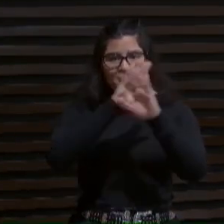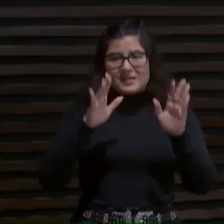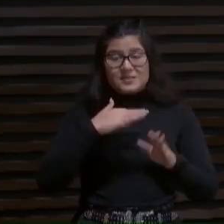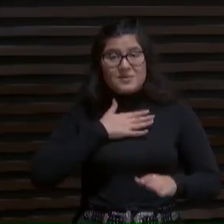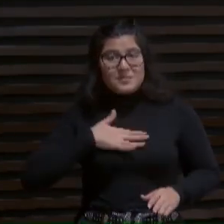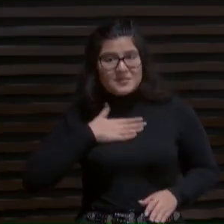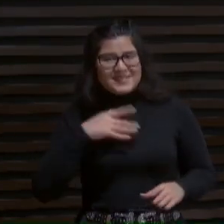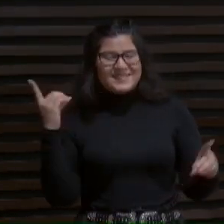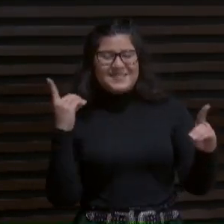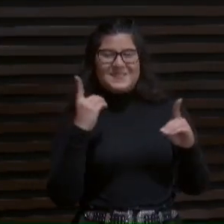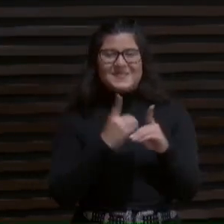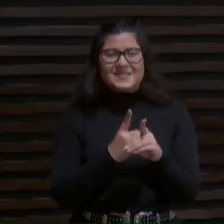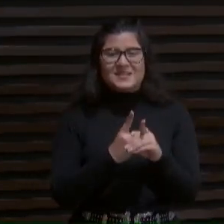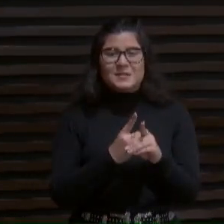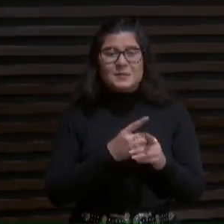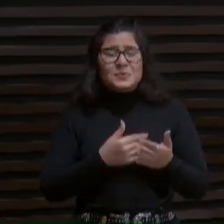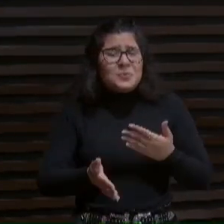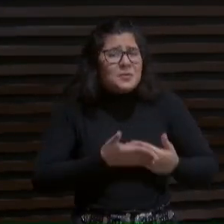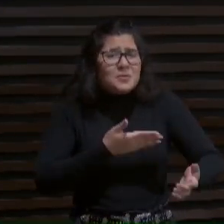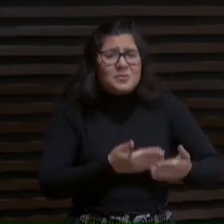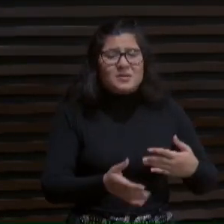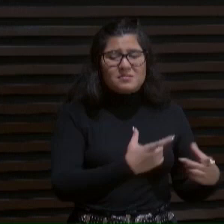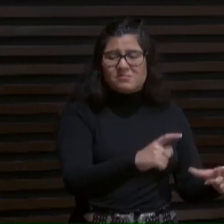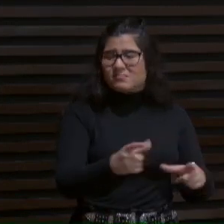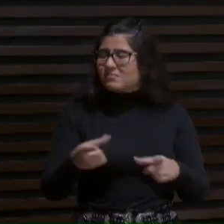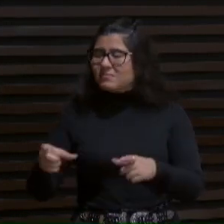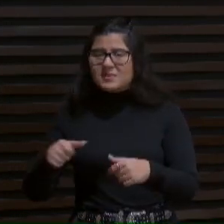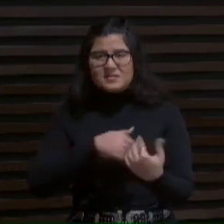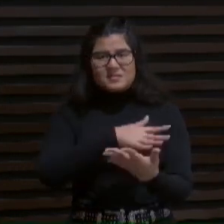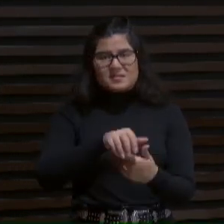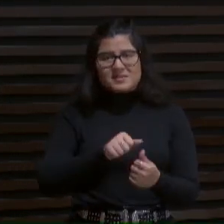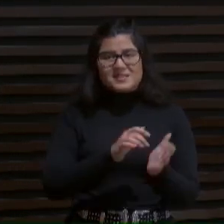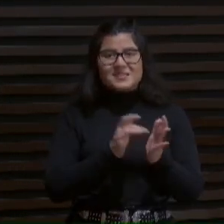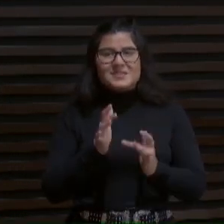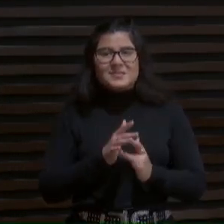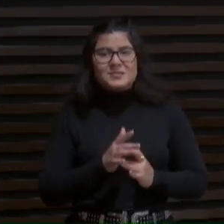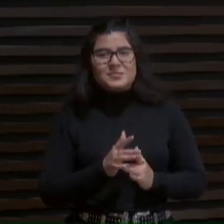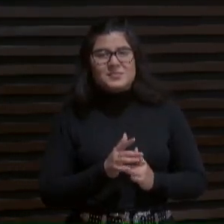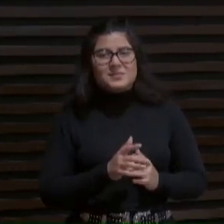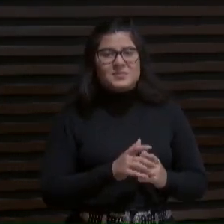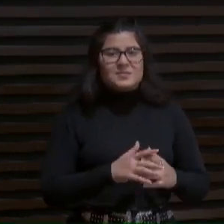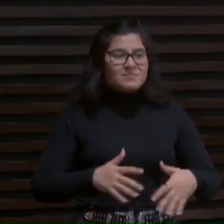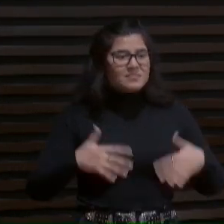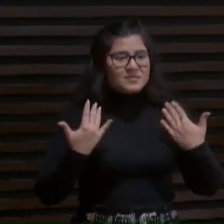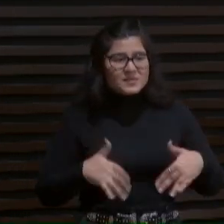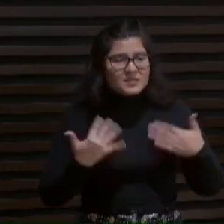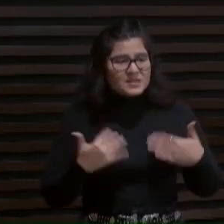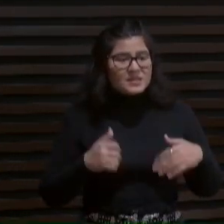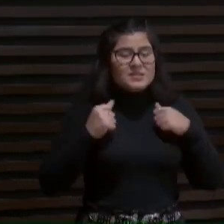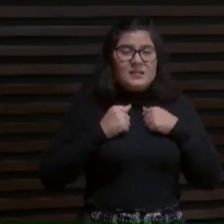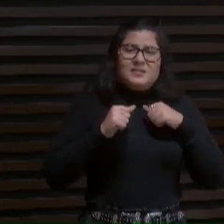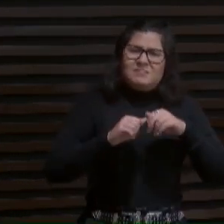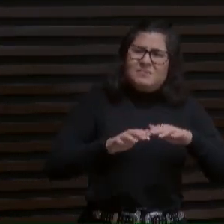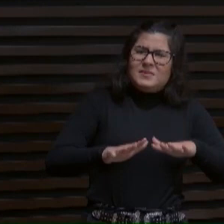seria encontrado em qualquer canto desta terra. Jesus expande, portanto, a promessa da